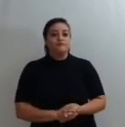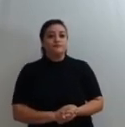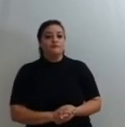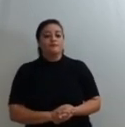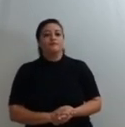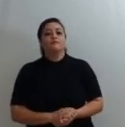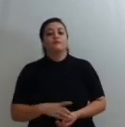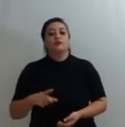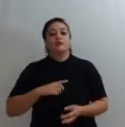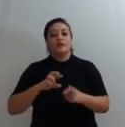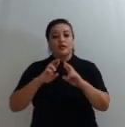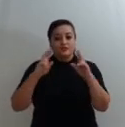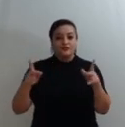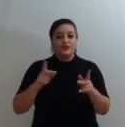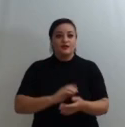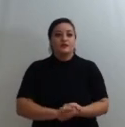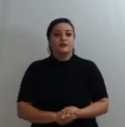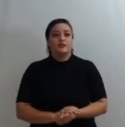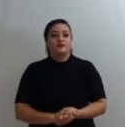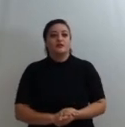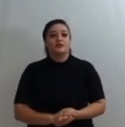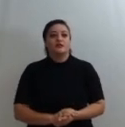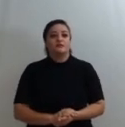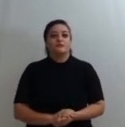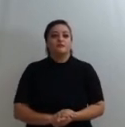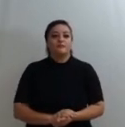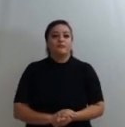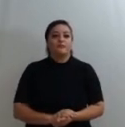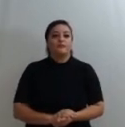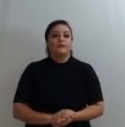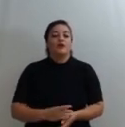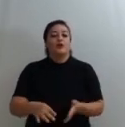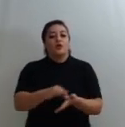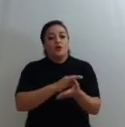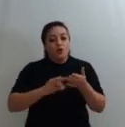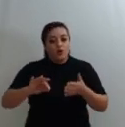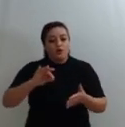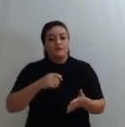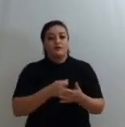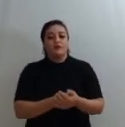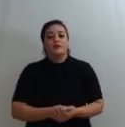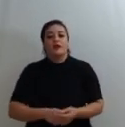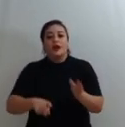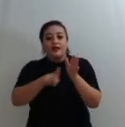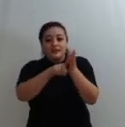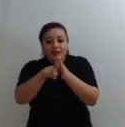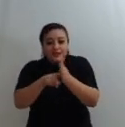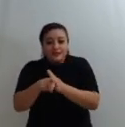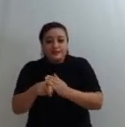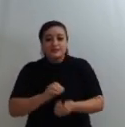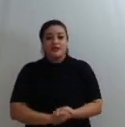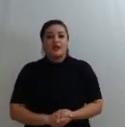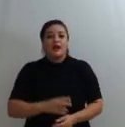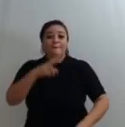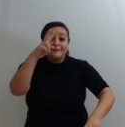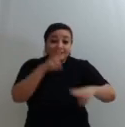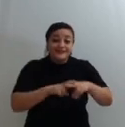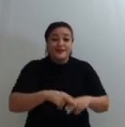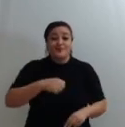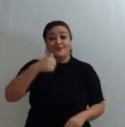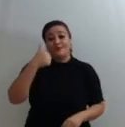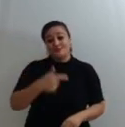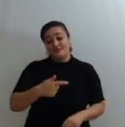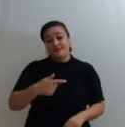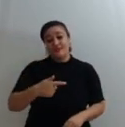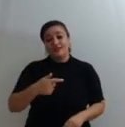ou não? Só ressalvo. Não, estou ressalvando. Até eu acabei de analisar um processo em que a prisão foi por 74 gramas de maconha. Prisão de ofício,